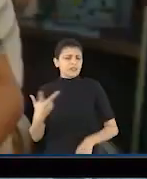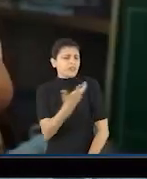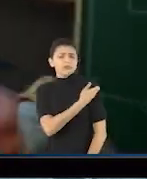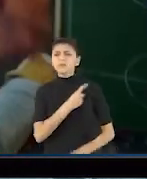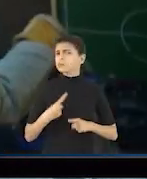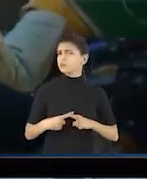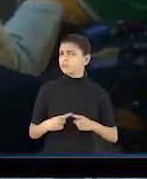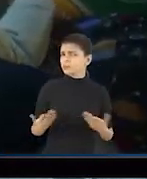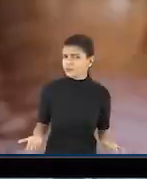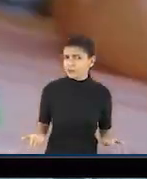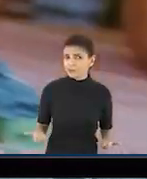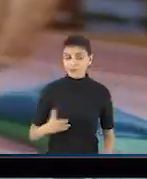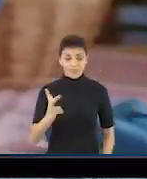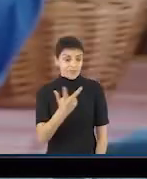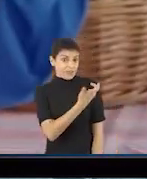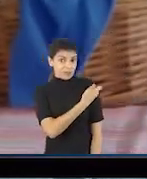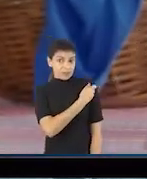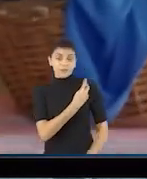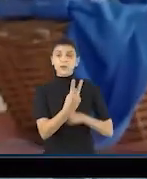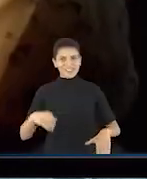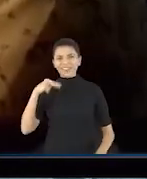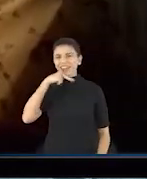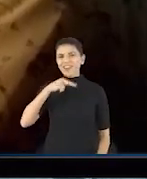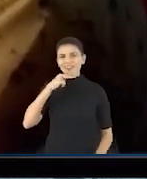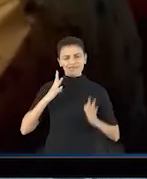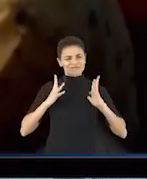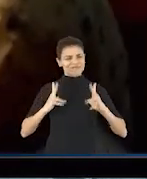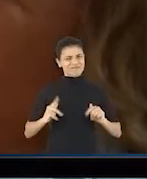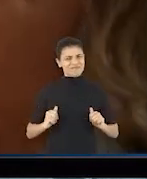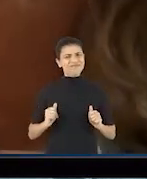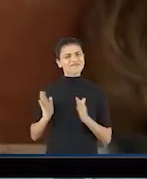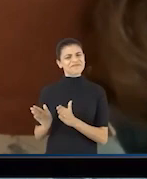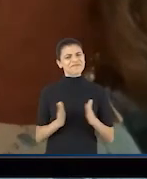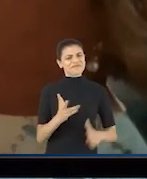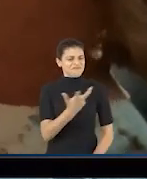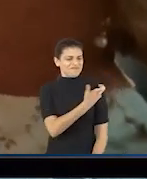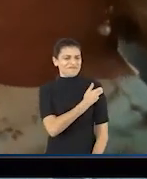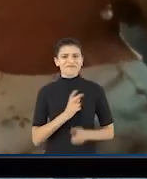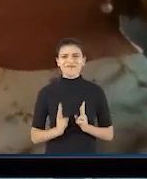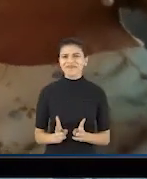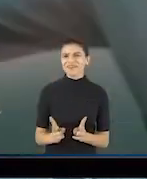contra a poliomielite. No município, as vacinas são aplicadas em todas as